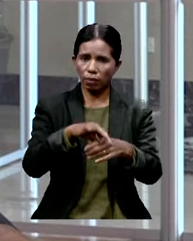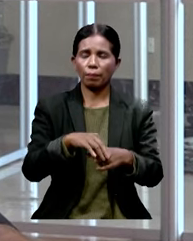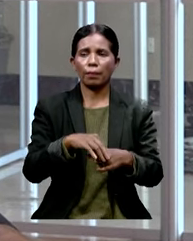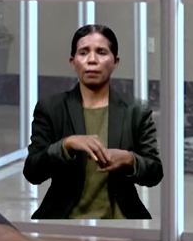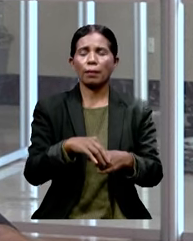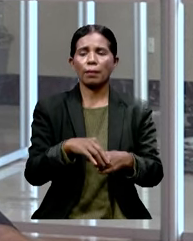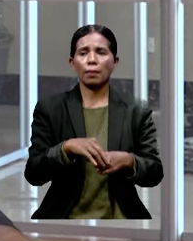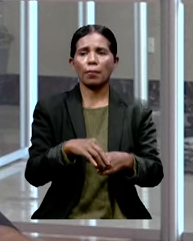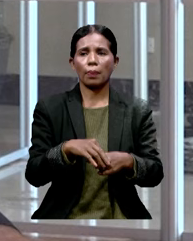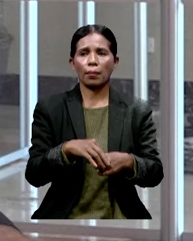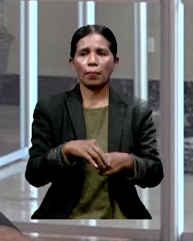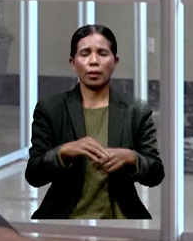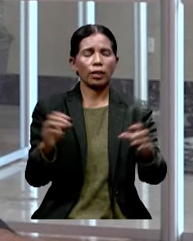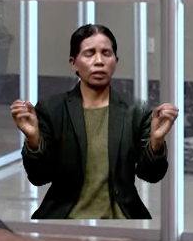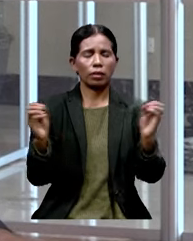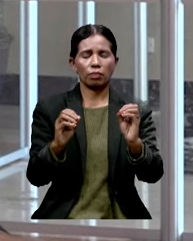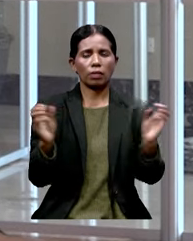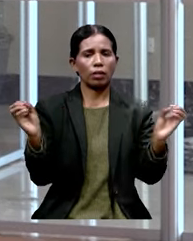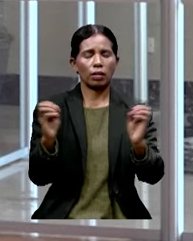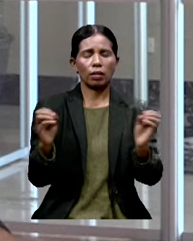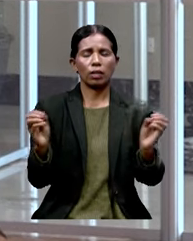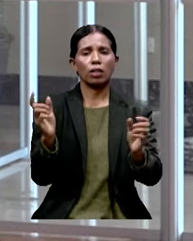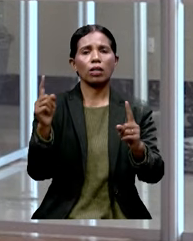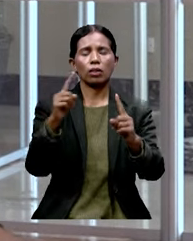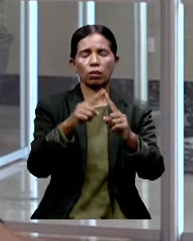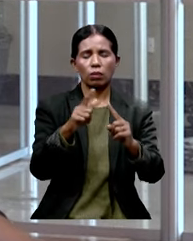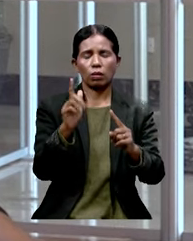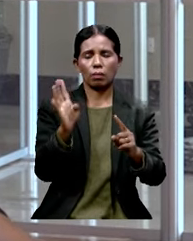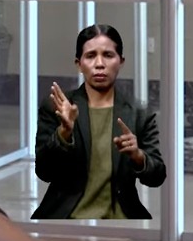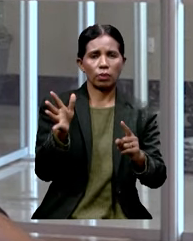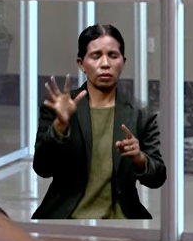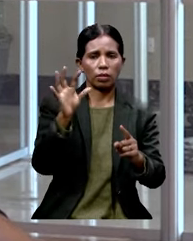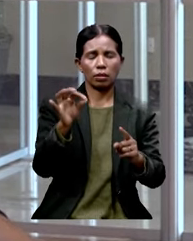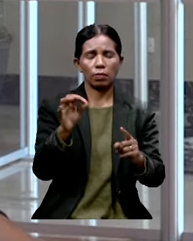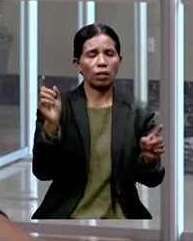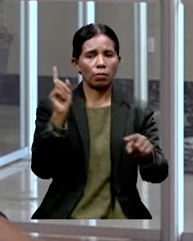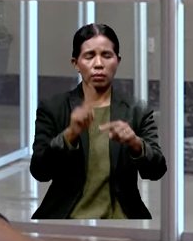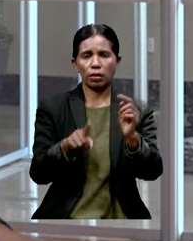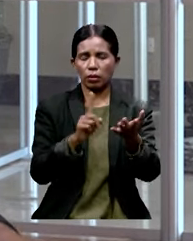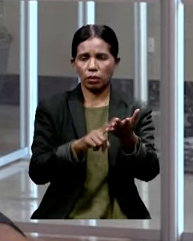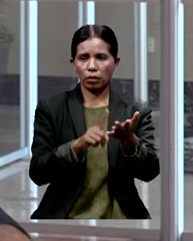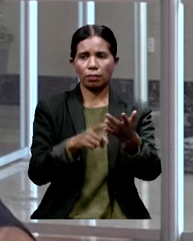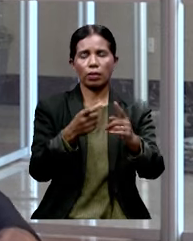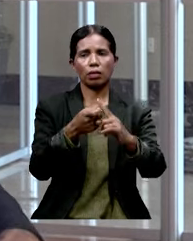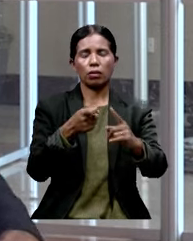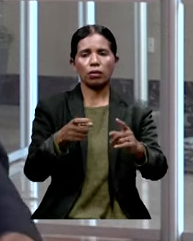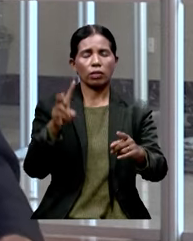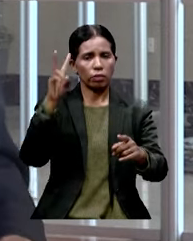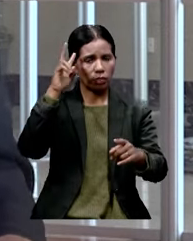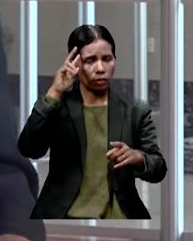quórum, lá é o velho discute. Também lembro que o